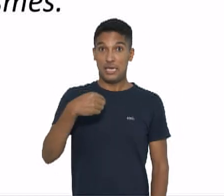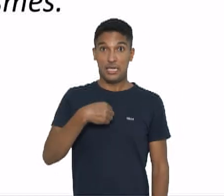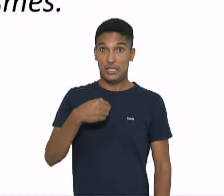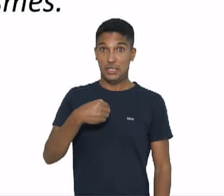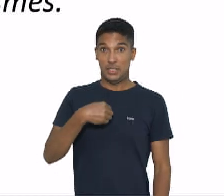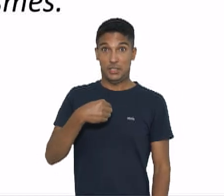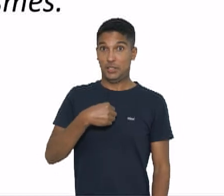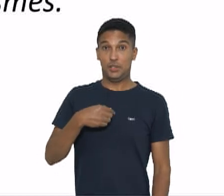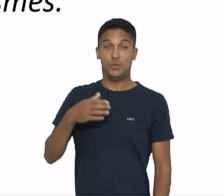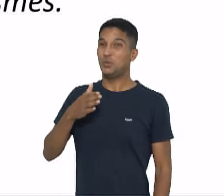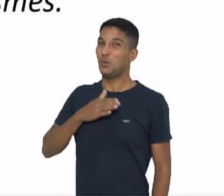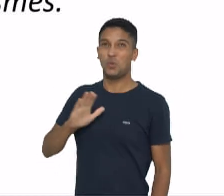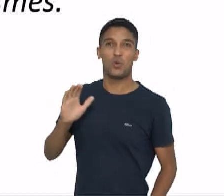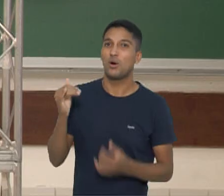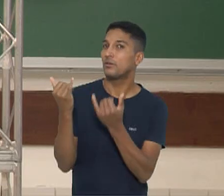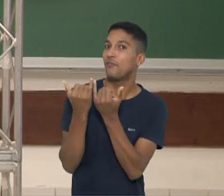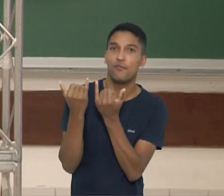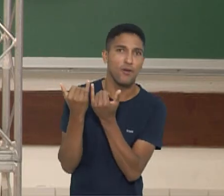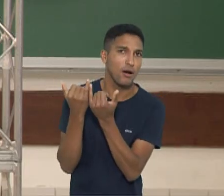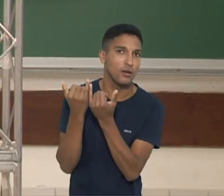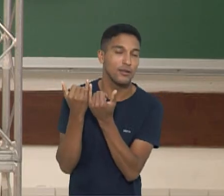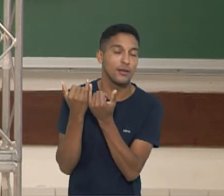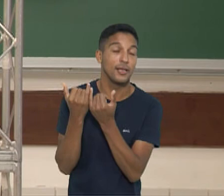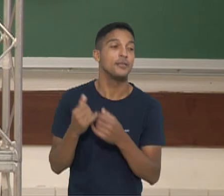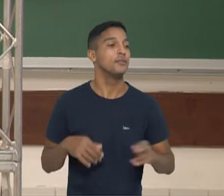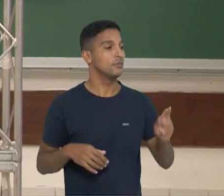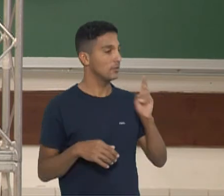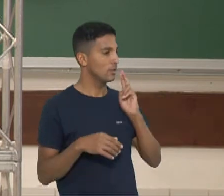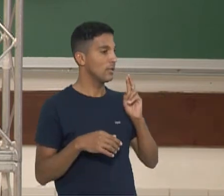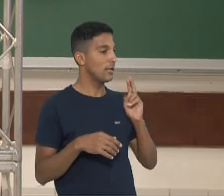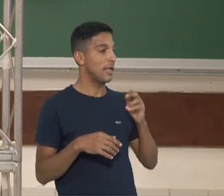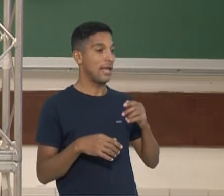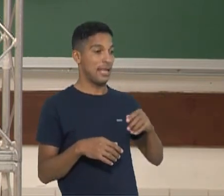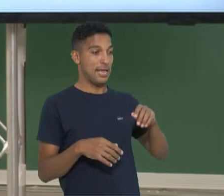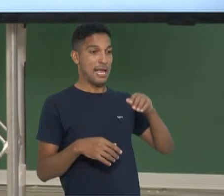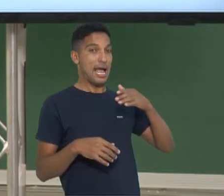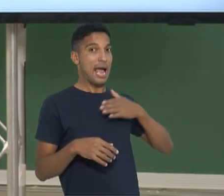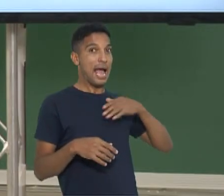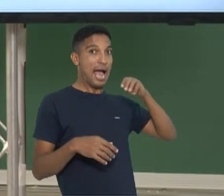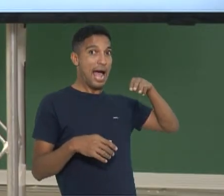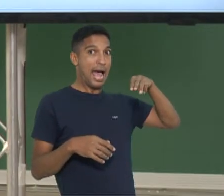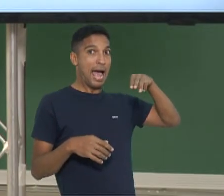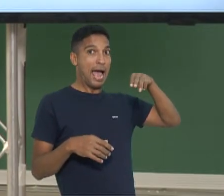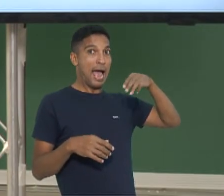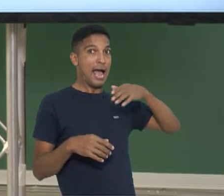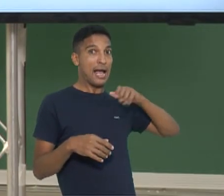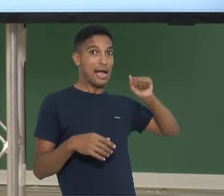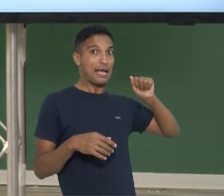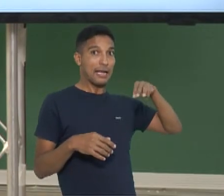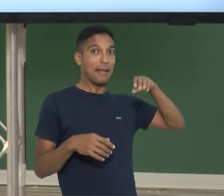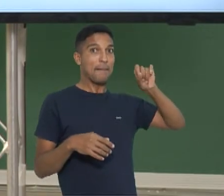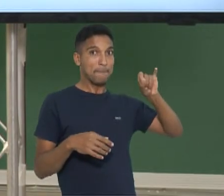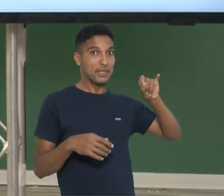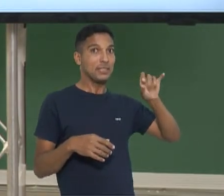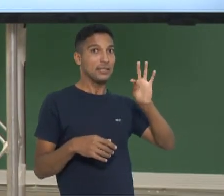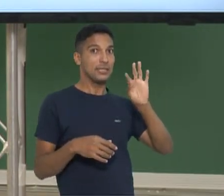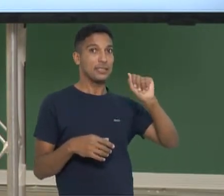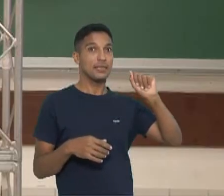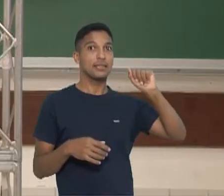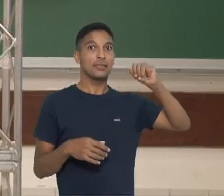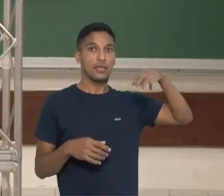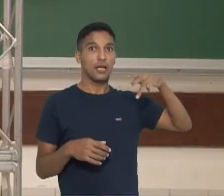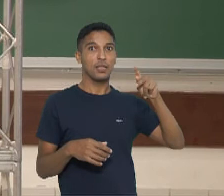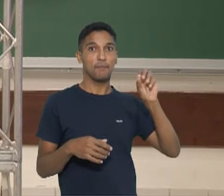outra pessoa responde, a mí tampoco. Eu também não. Compreendido? Passamos entonces. Olha